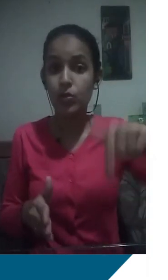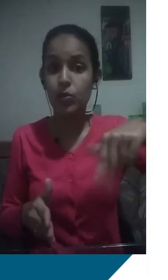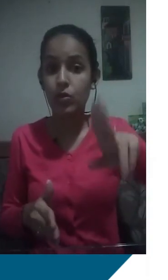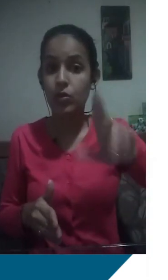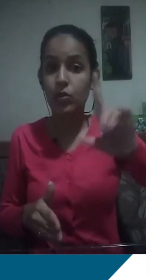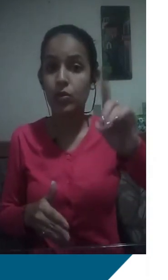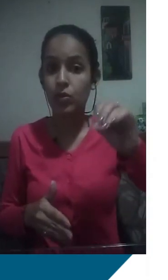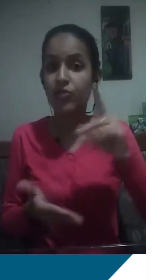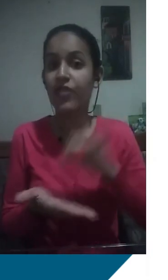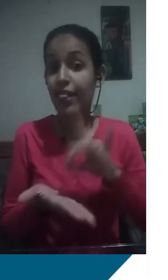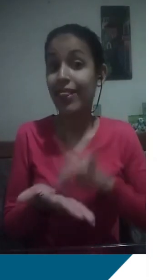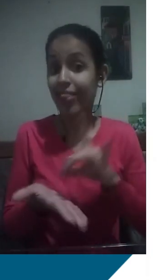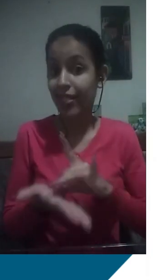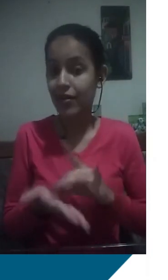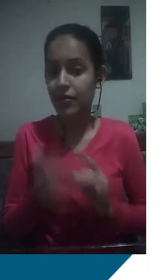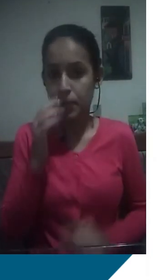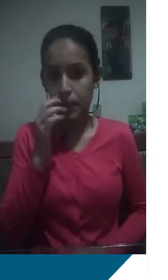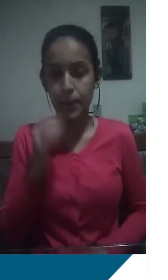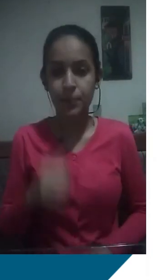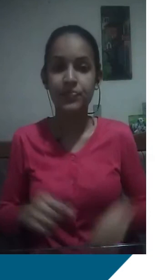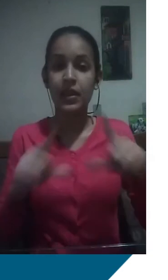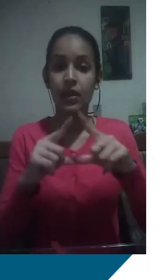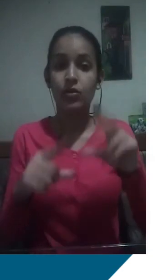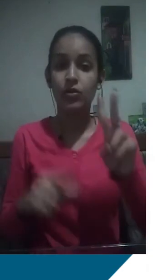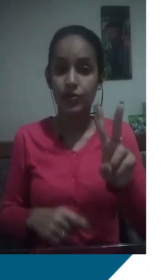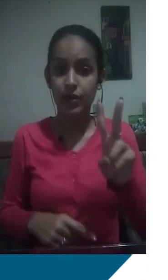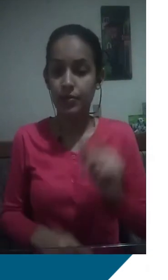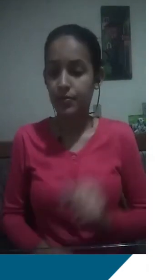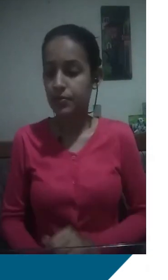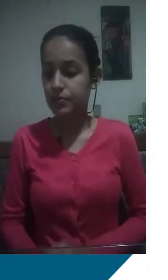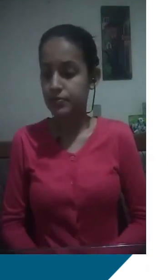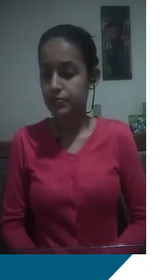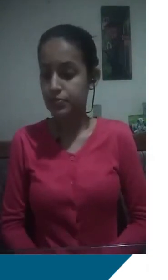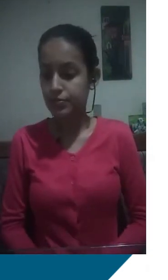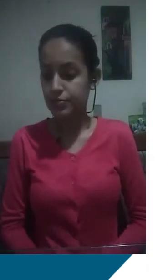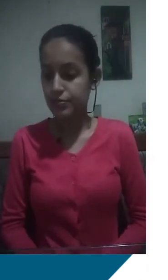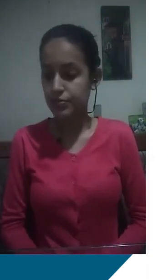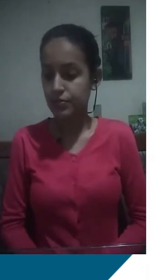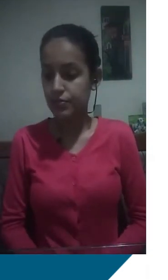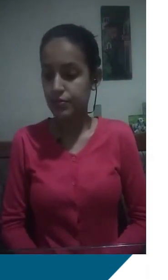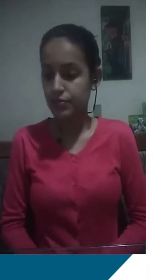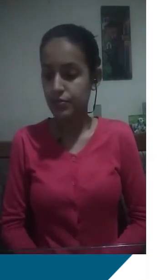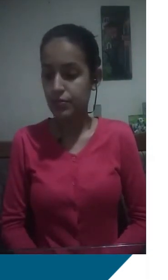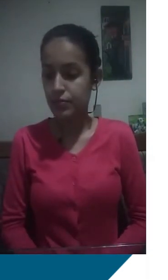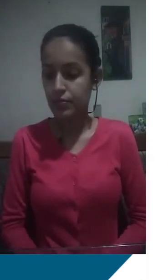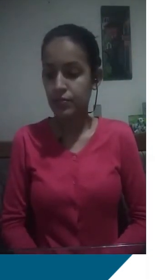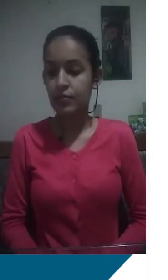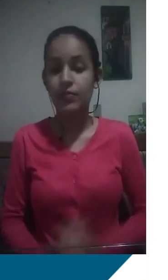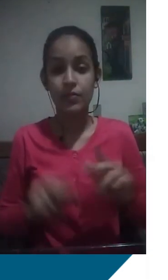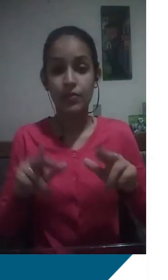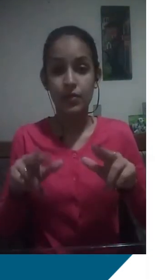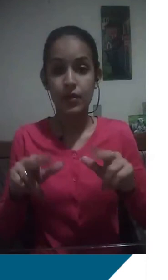que é o ΔV, né? O ΔV, que é a variação de volume mesmo do líquido, causada pela variação de temperatura, vai ser igual à variação de volume